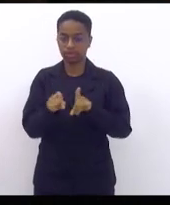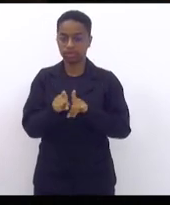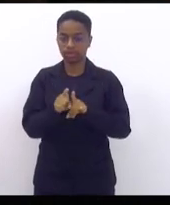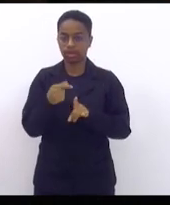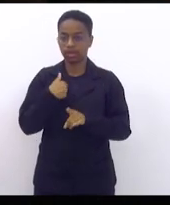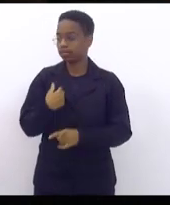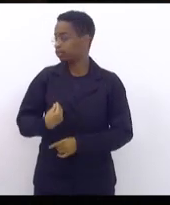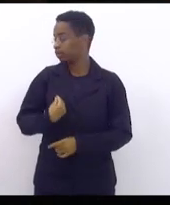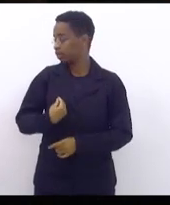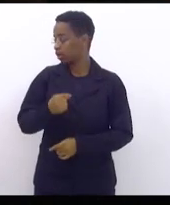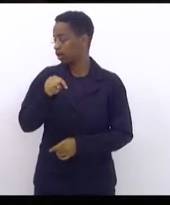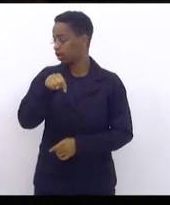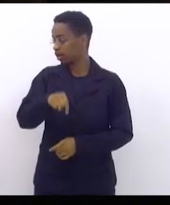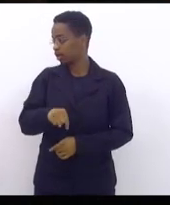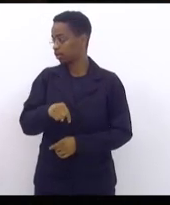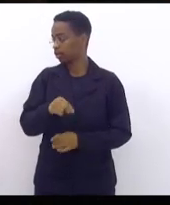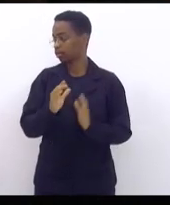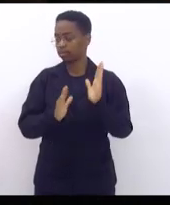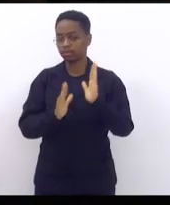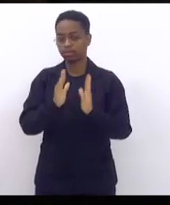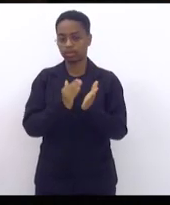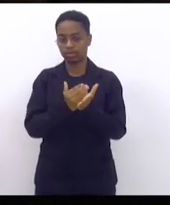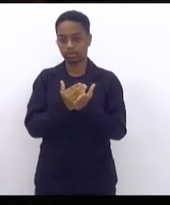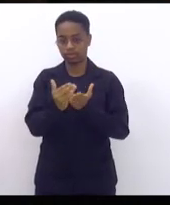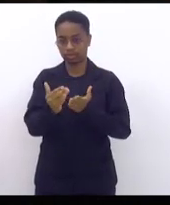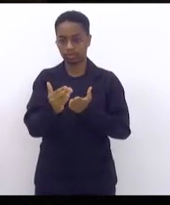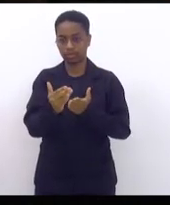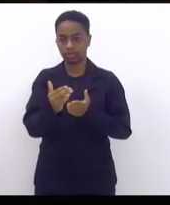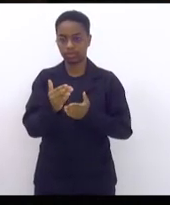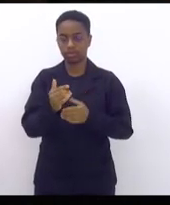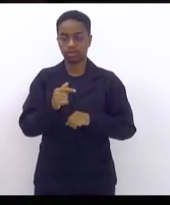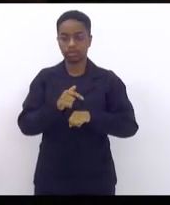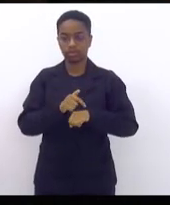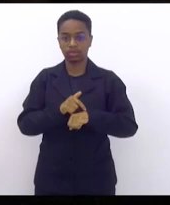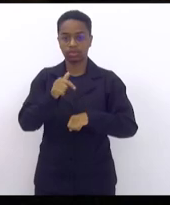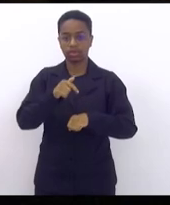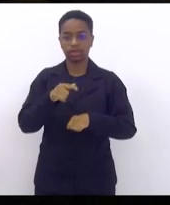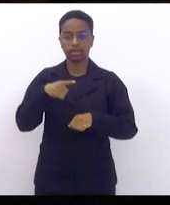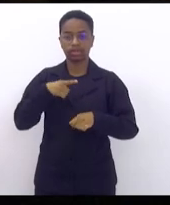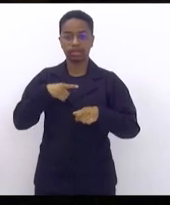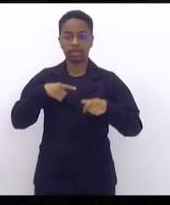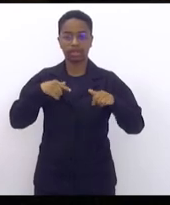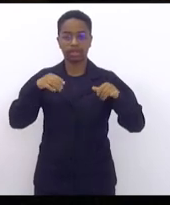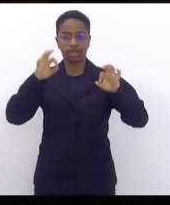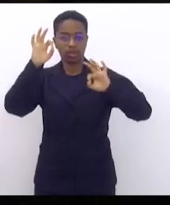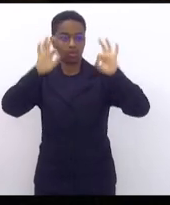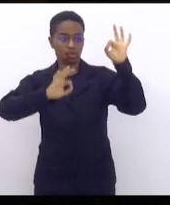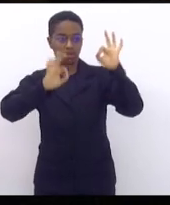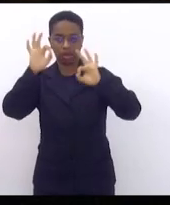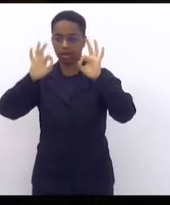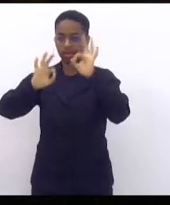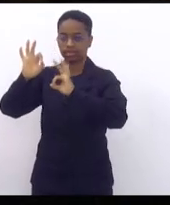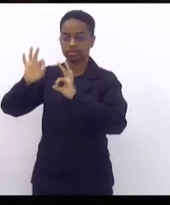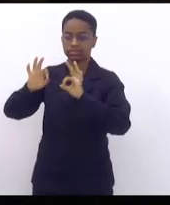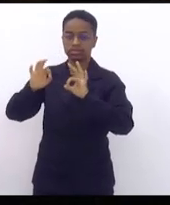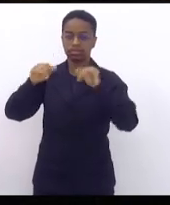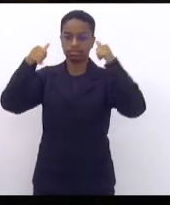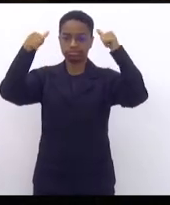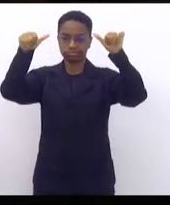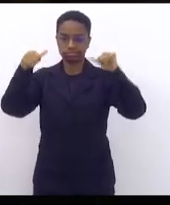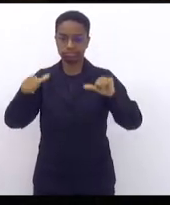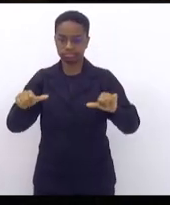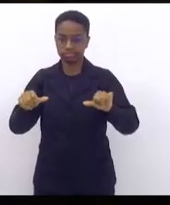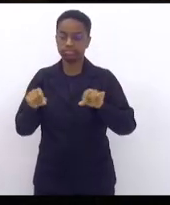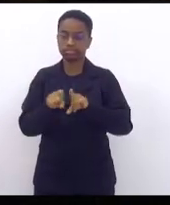eu presidindo o expediente inicial, quando as primeiras faixas aqui chegaram, né, para